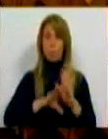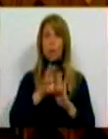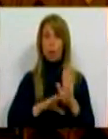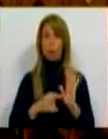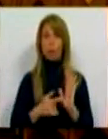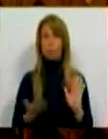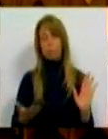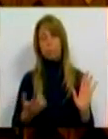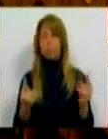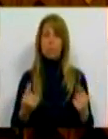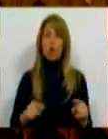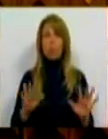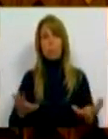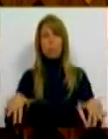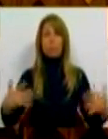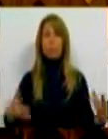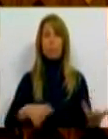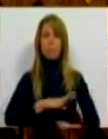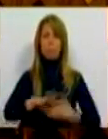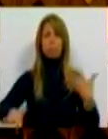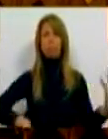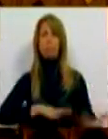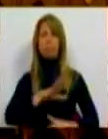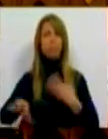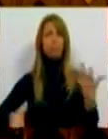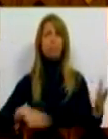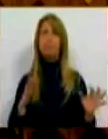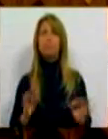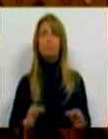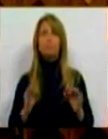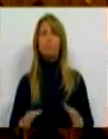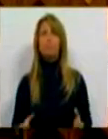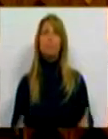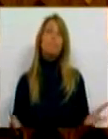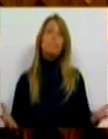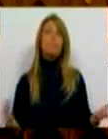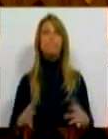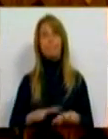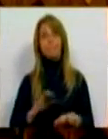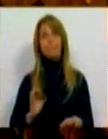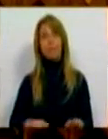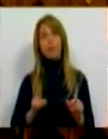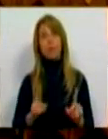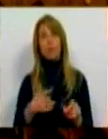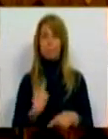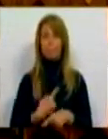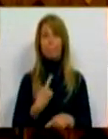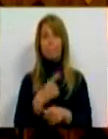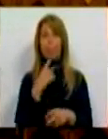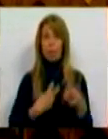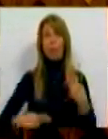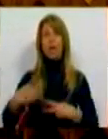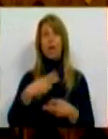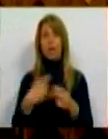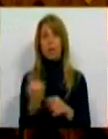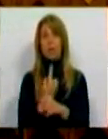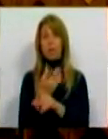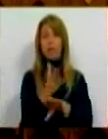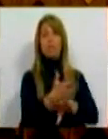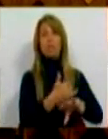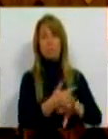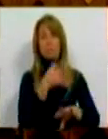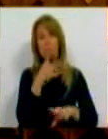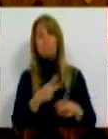poderia ser uma amálgama e uma confusão. E por isso foi objeto de críticas dos vários setores,